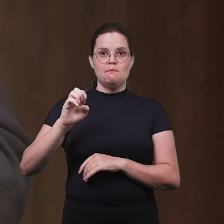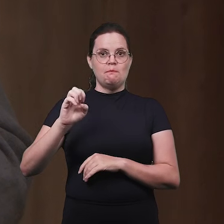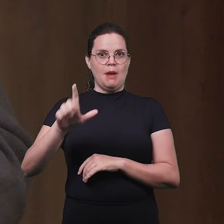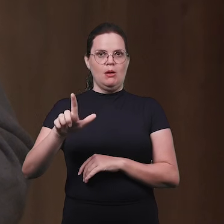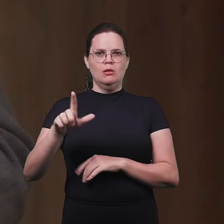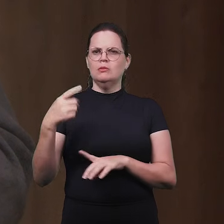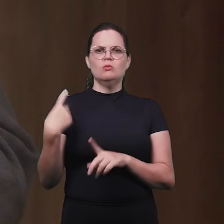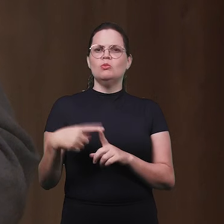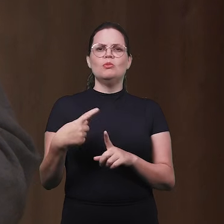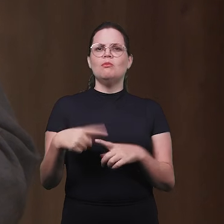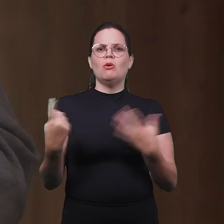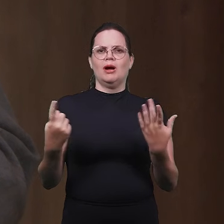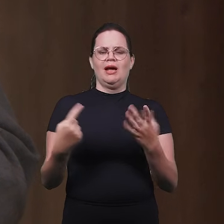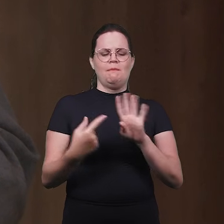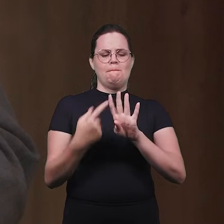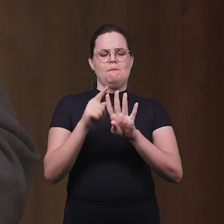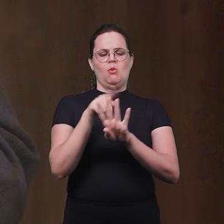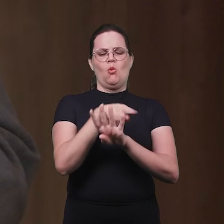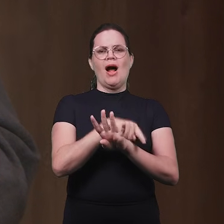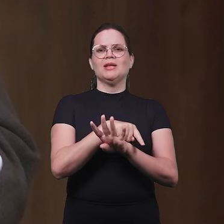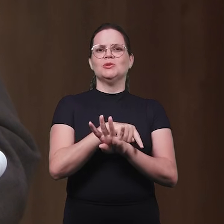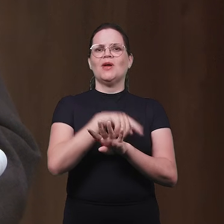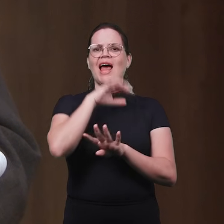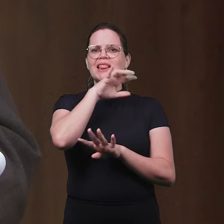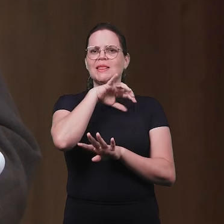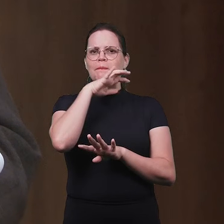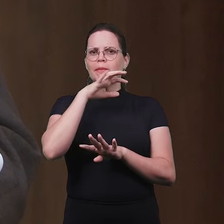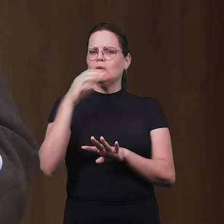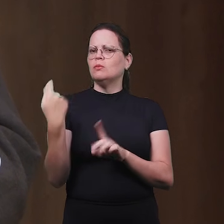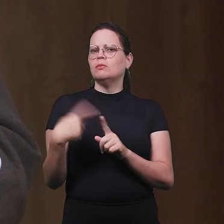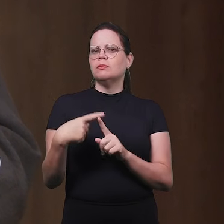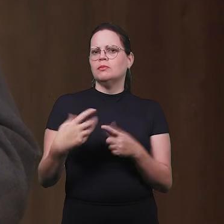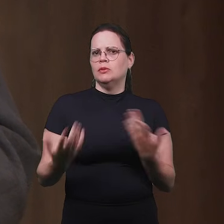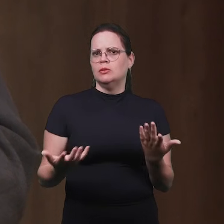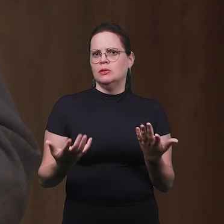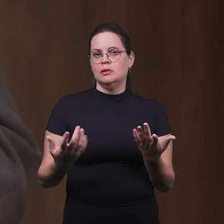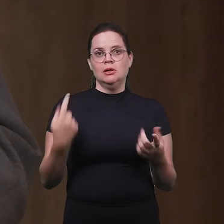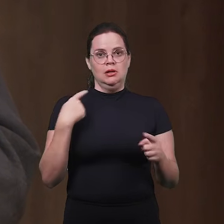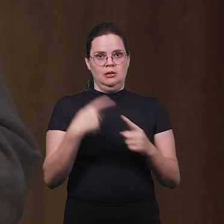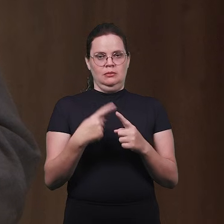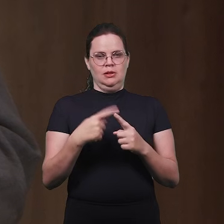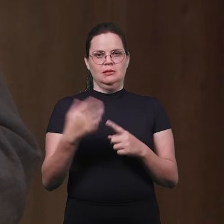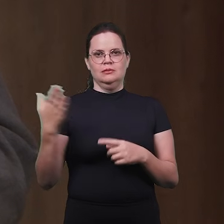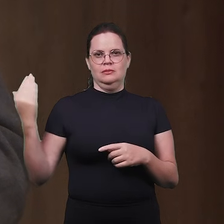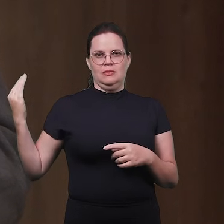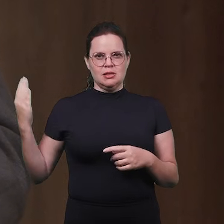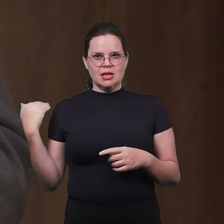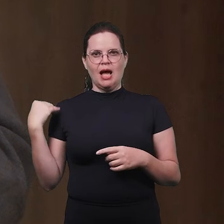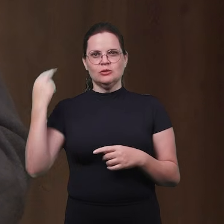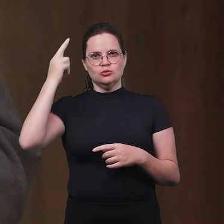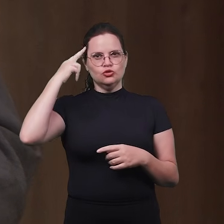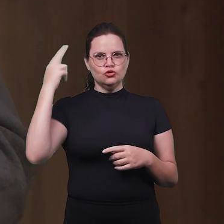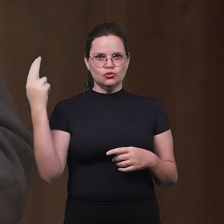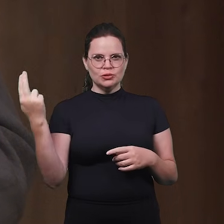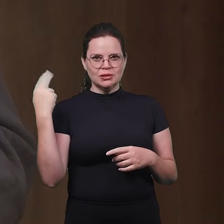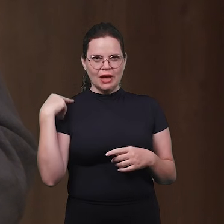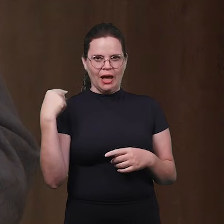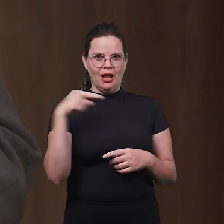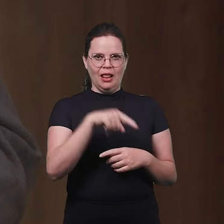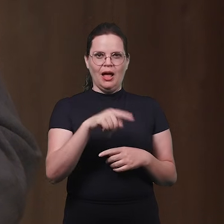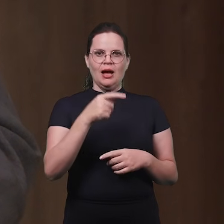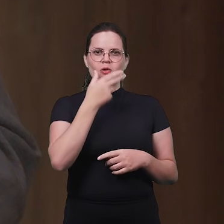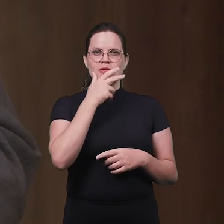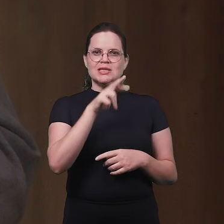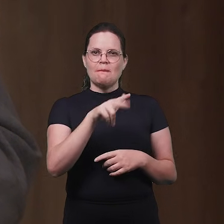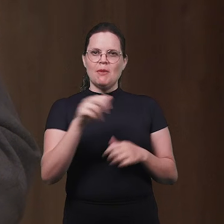Então, os irmãos vão ler na Bíblia, lá quando José foi jogado no poço, quando ele